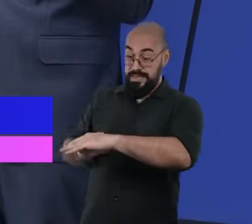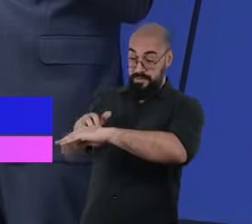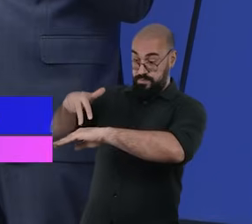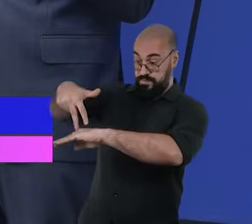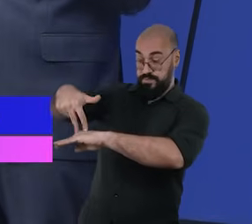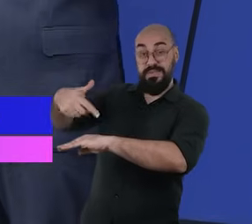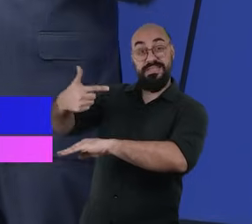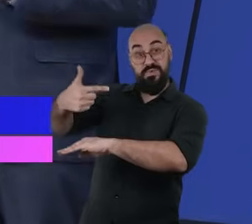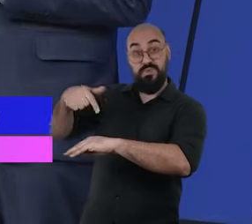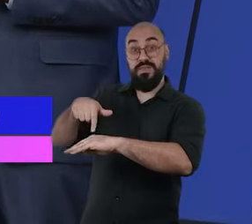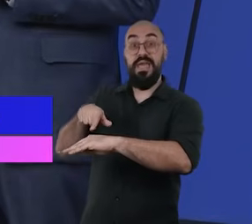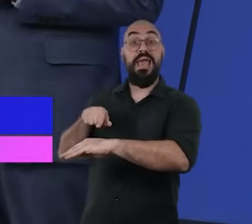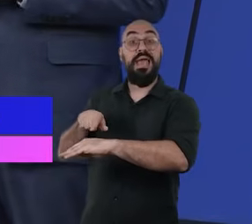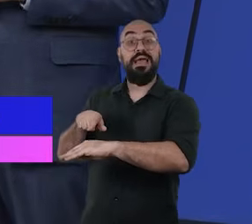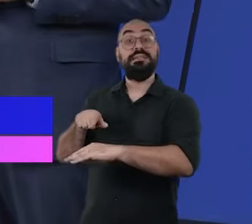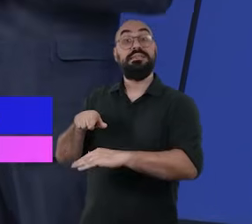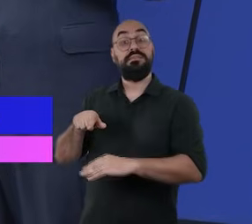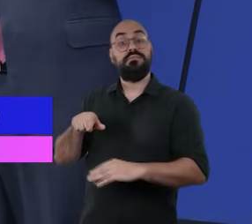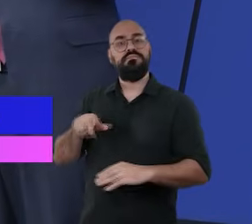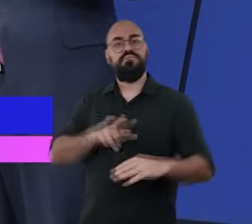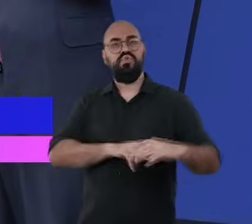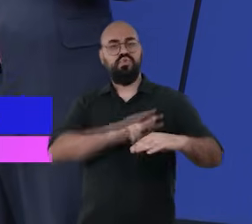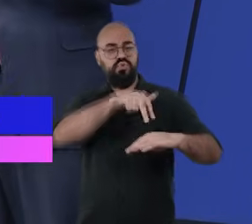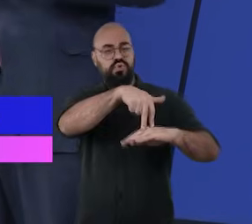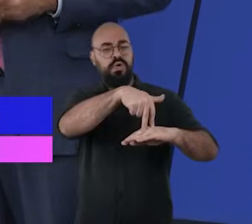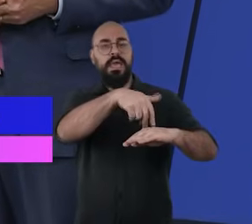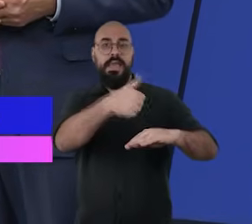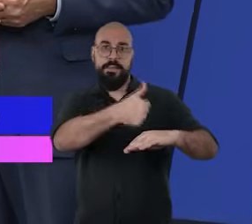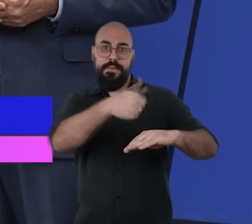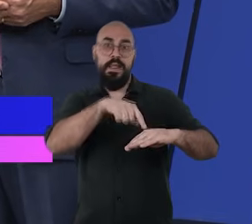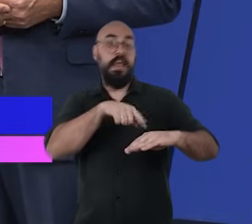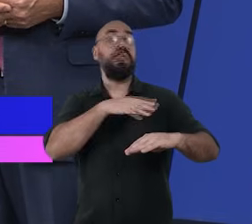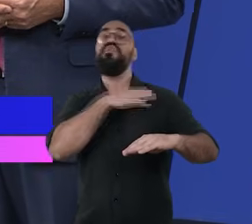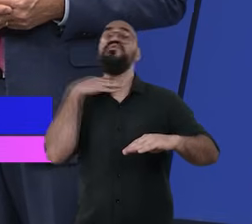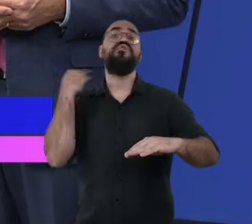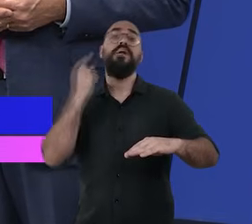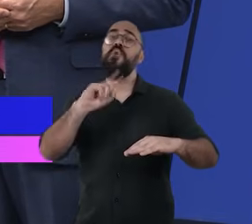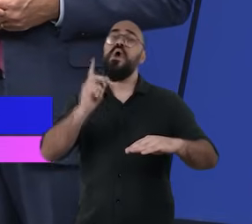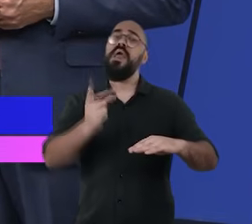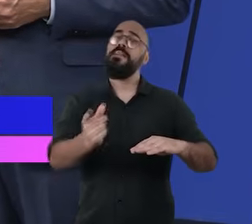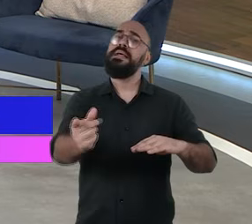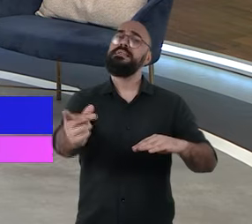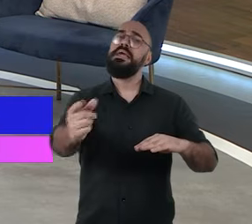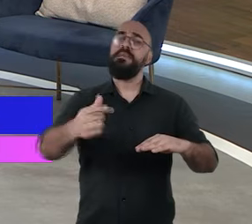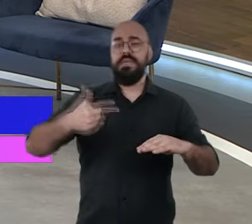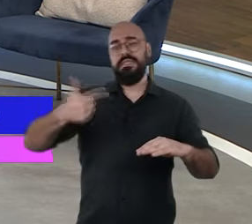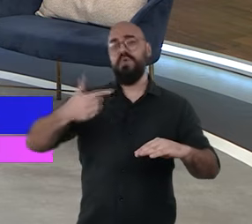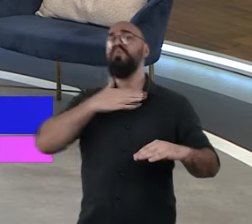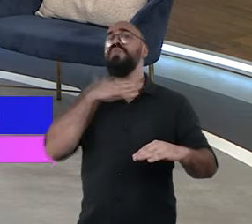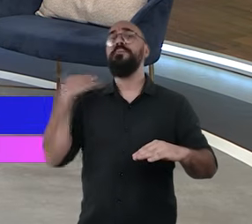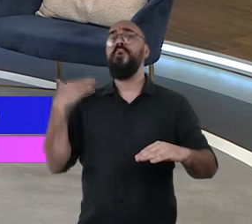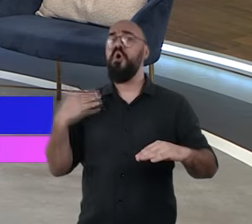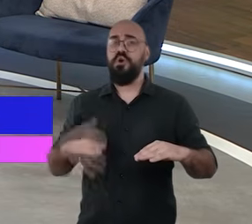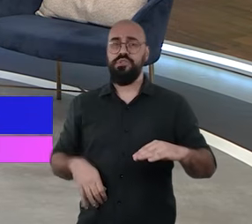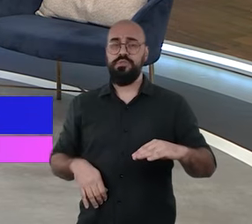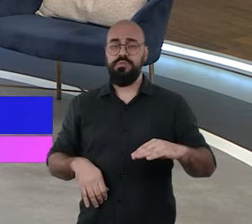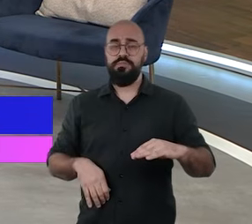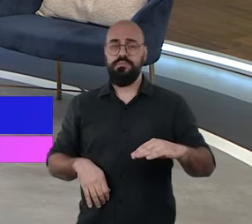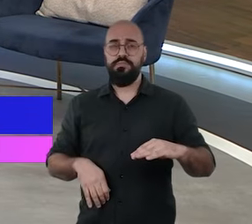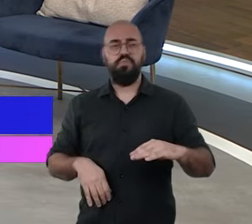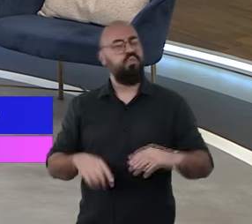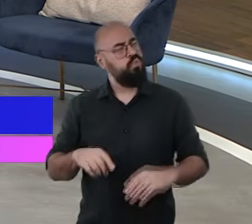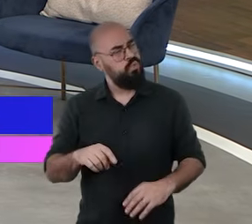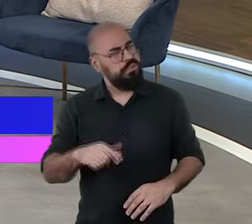segunda morte. E você me pergunta: pastor, o que é essa tal segunda morte? A segunda morte é a